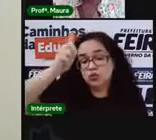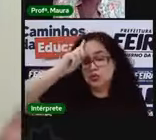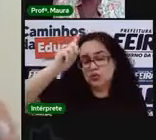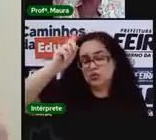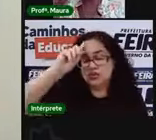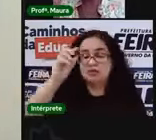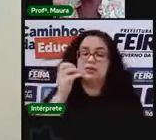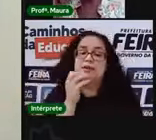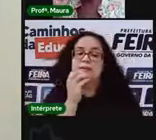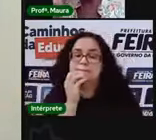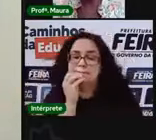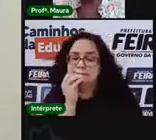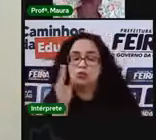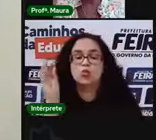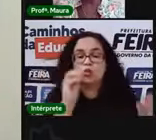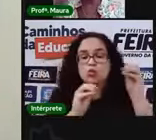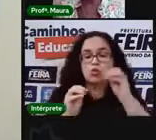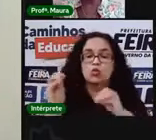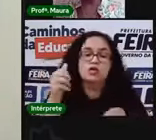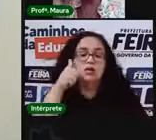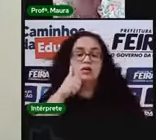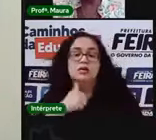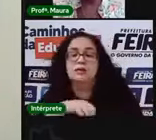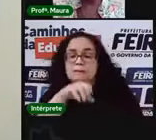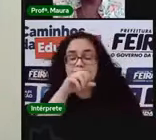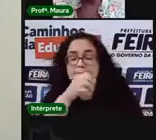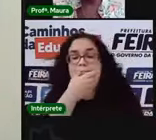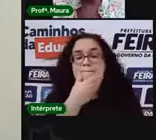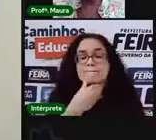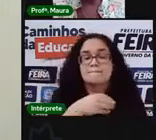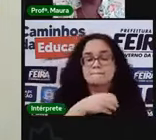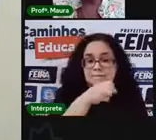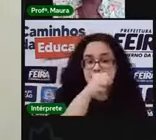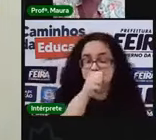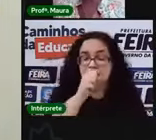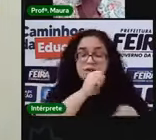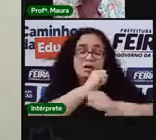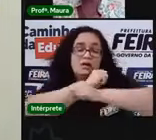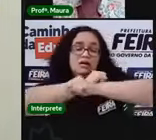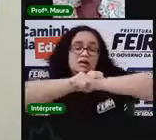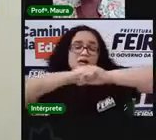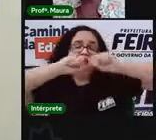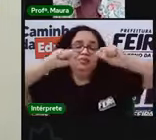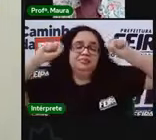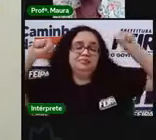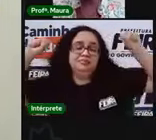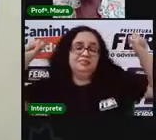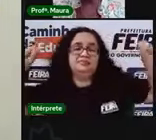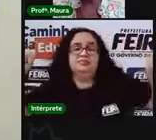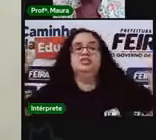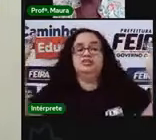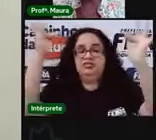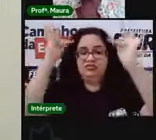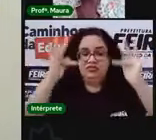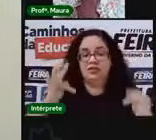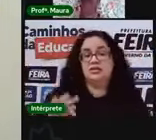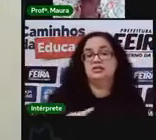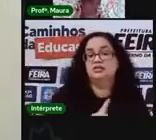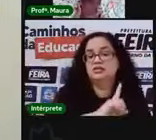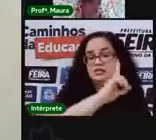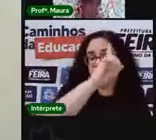bem, beija papai e mamãe, mamãe e papai beija quando acordar, diz feliz dia, tá